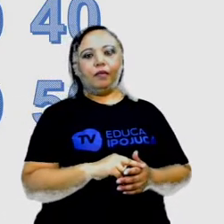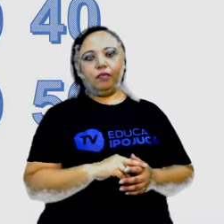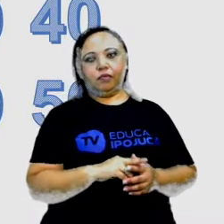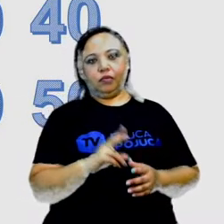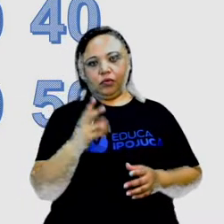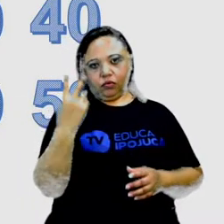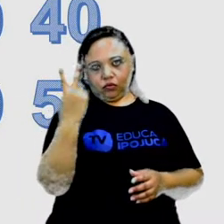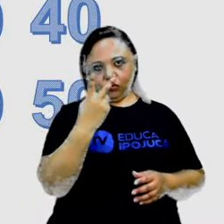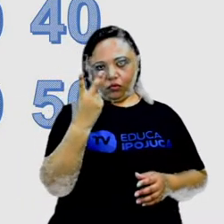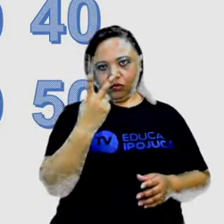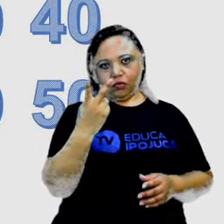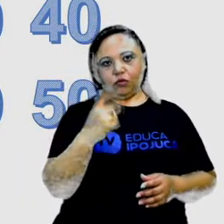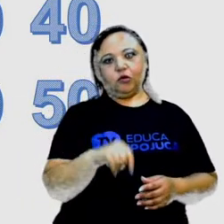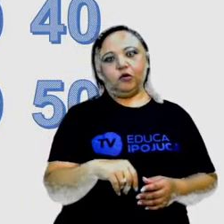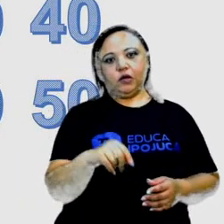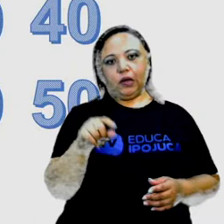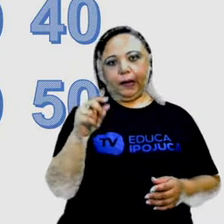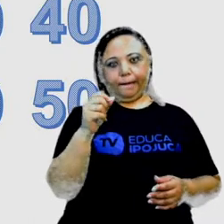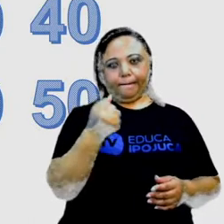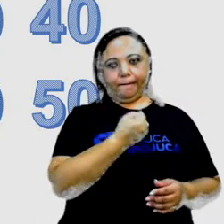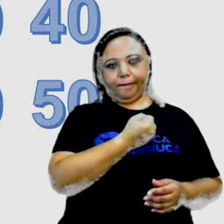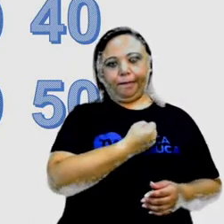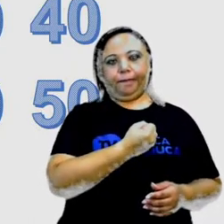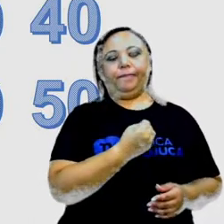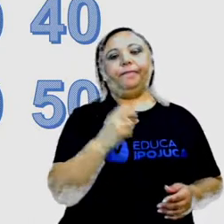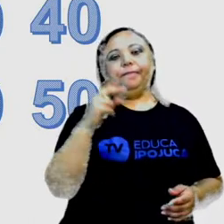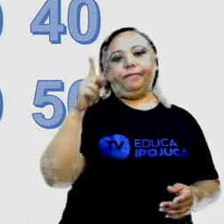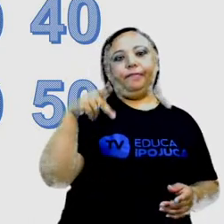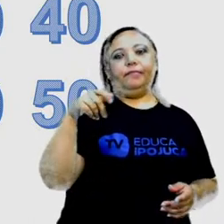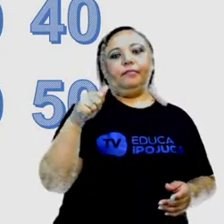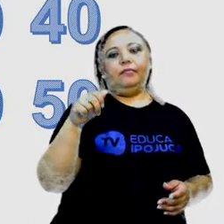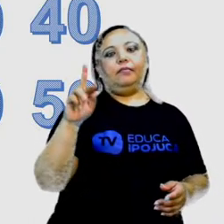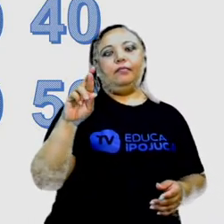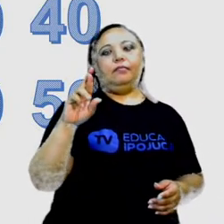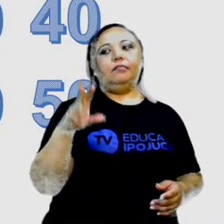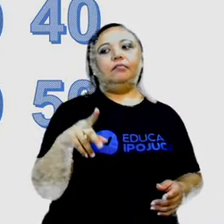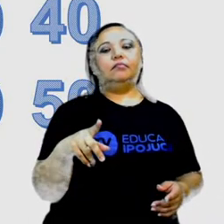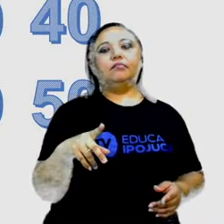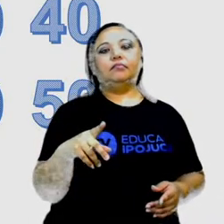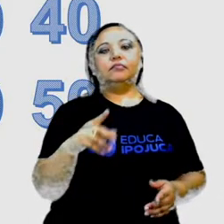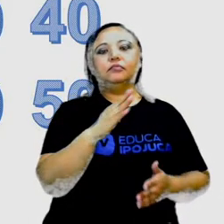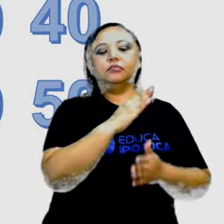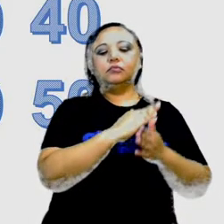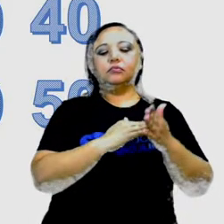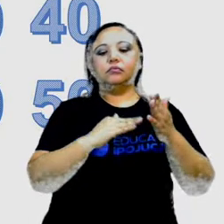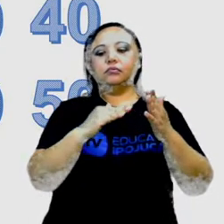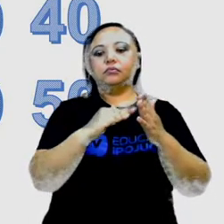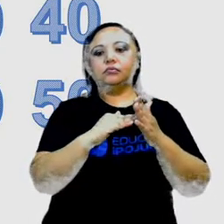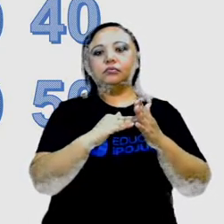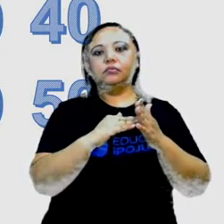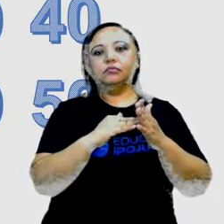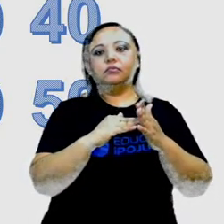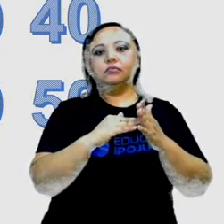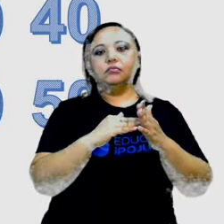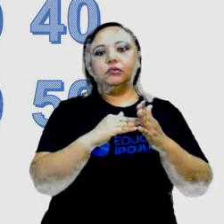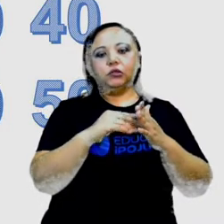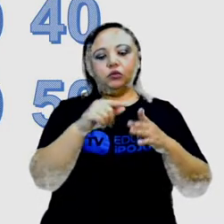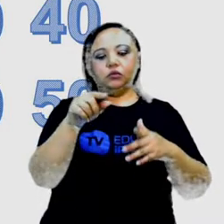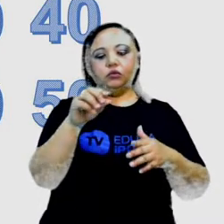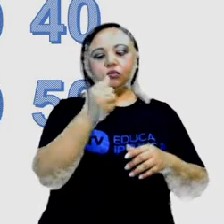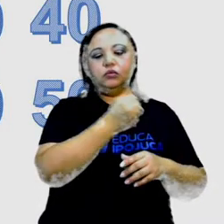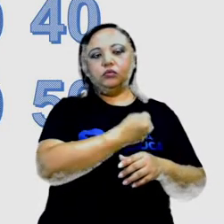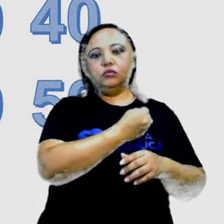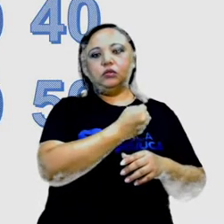Se 2 é o único número par que é primo, então todos os outros pares que tem